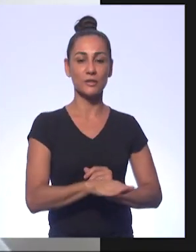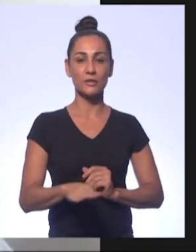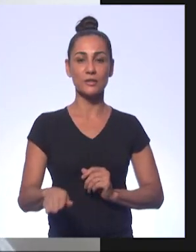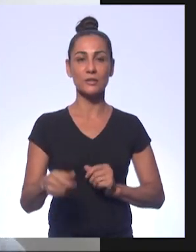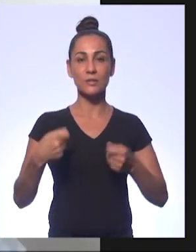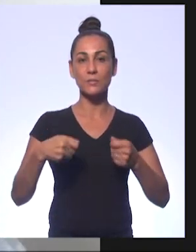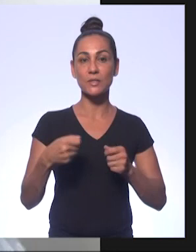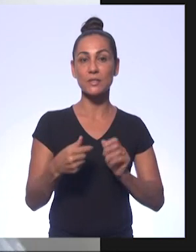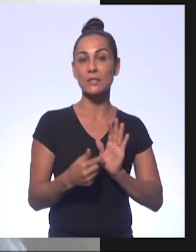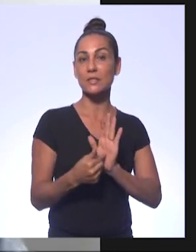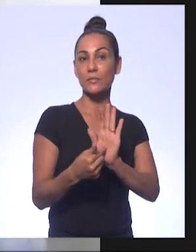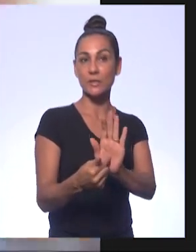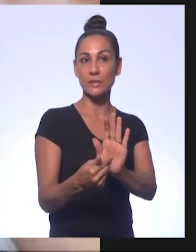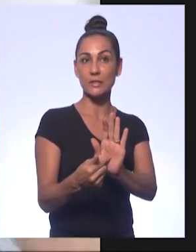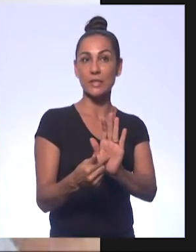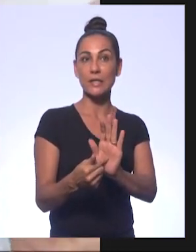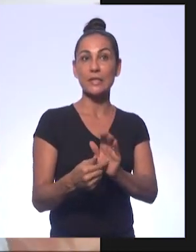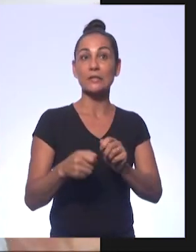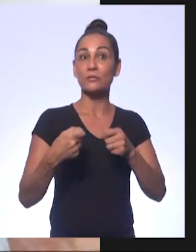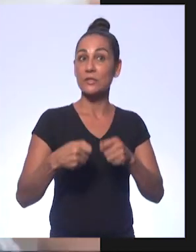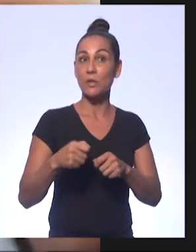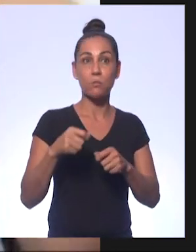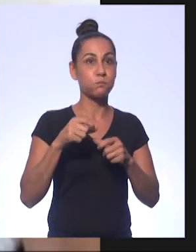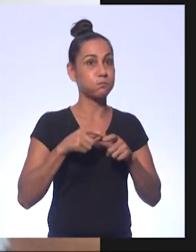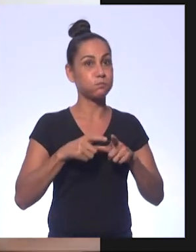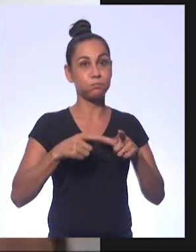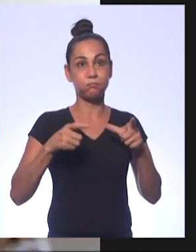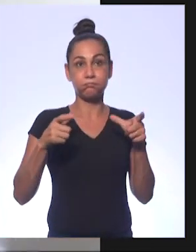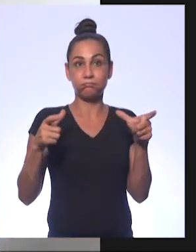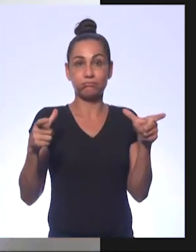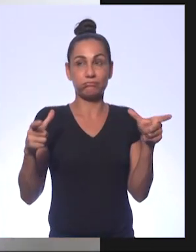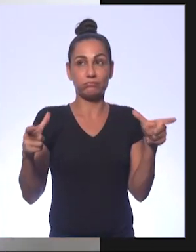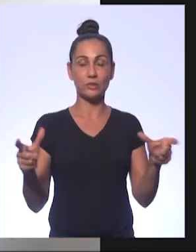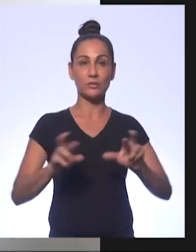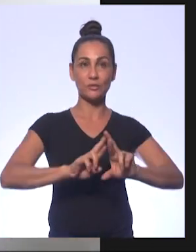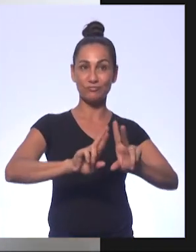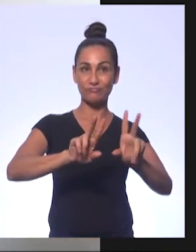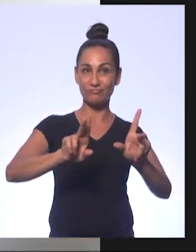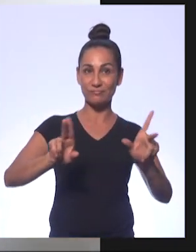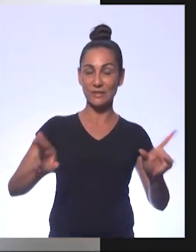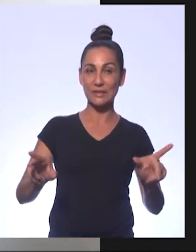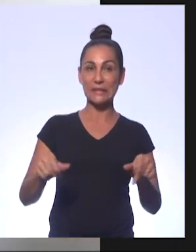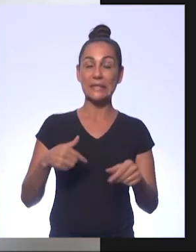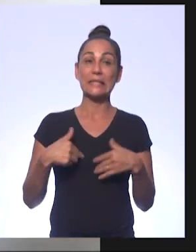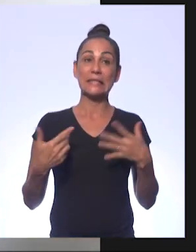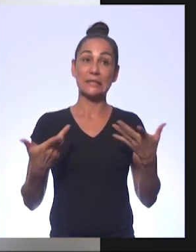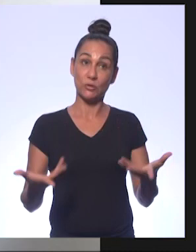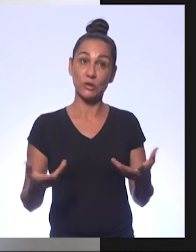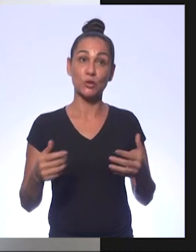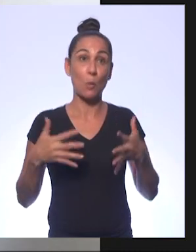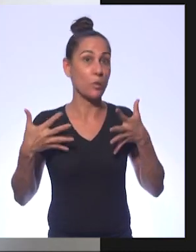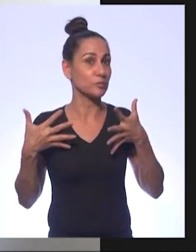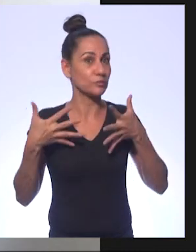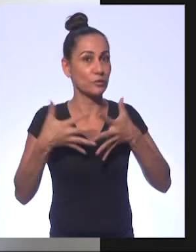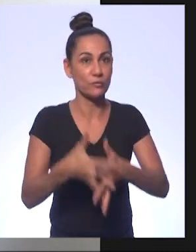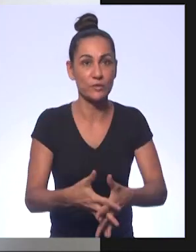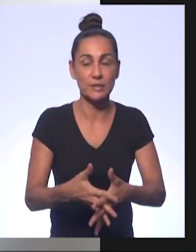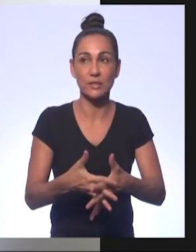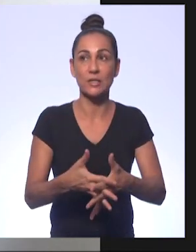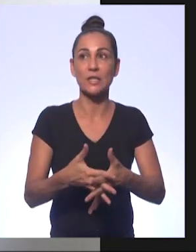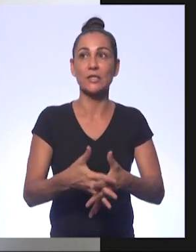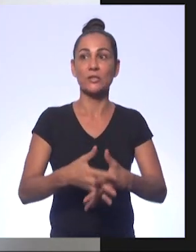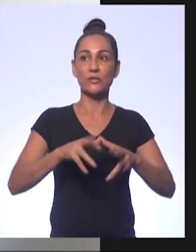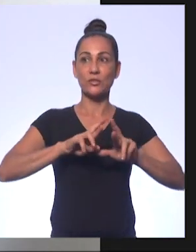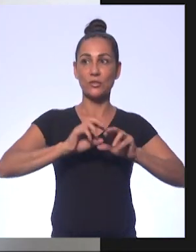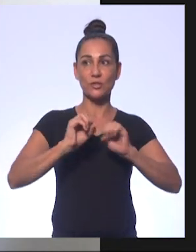expostas? Olha, vai ser de uma enorme diversidade. Que bom. A gente não pode confundir diversidade com